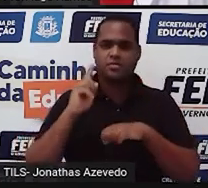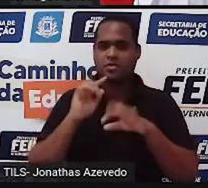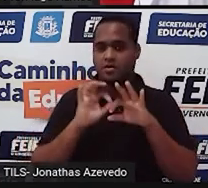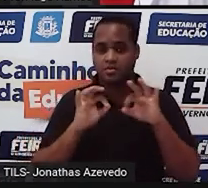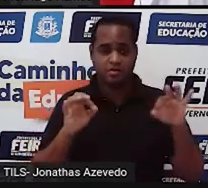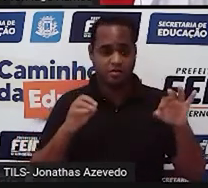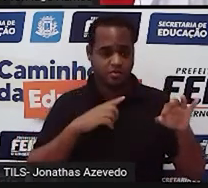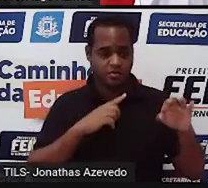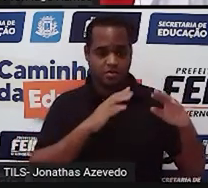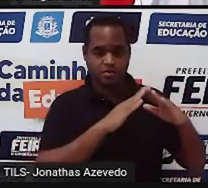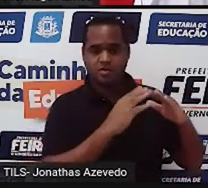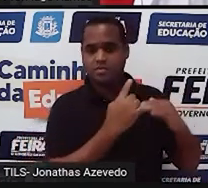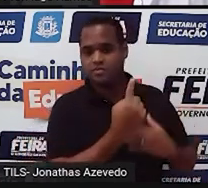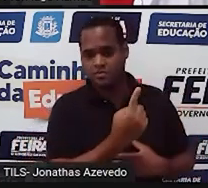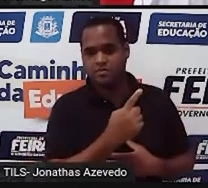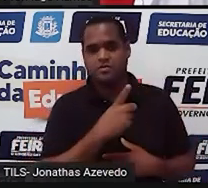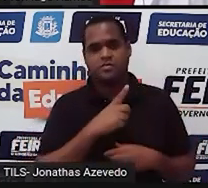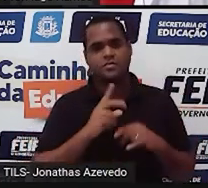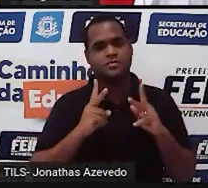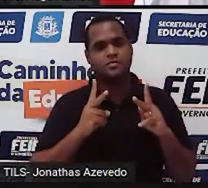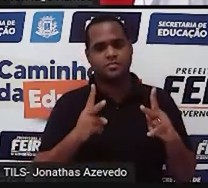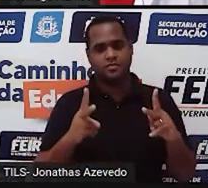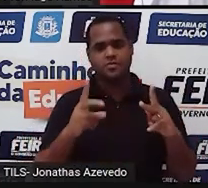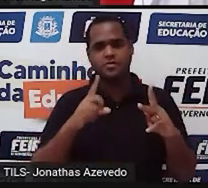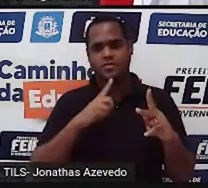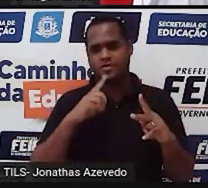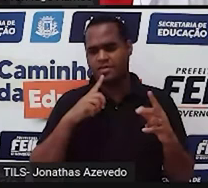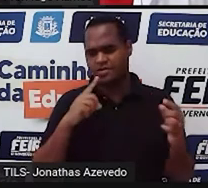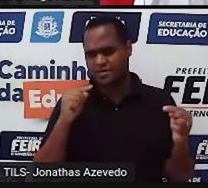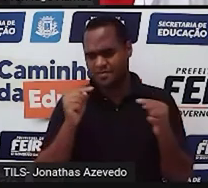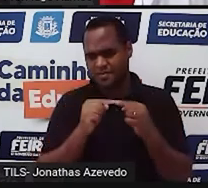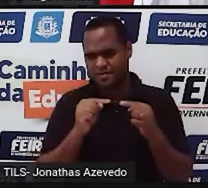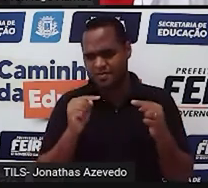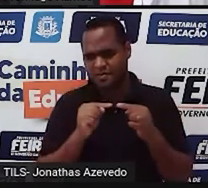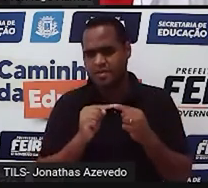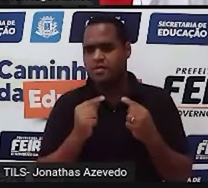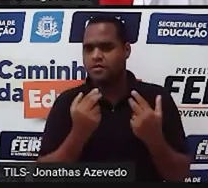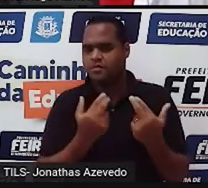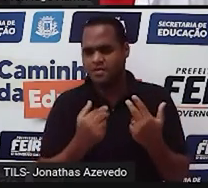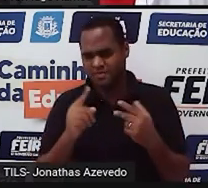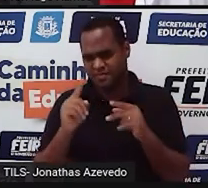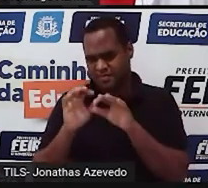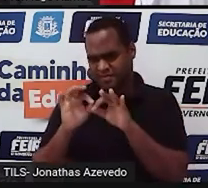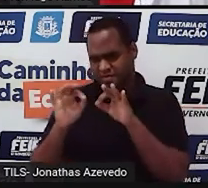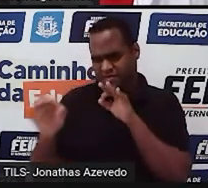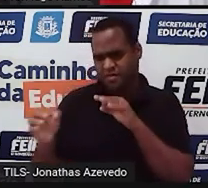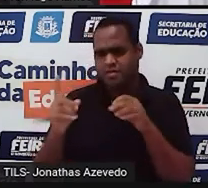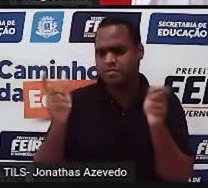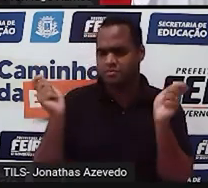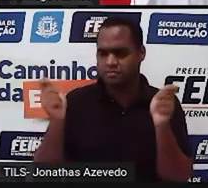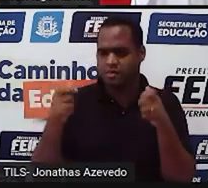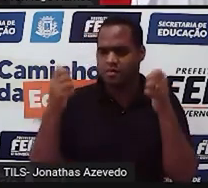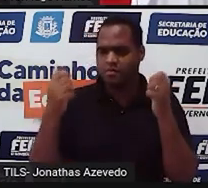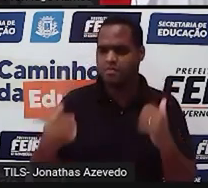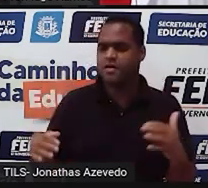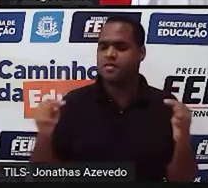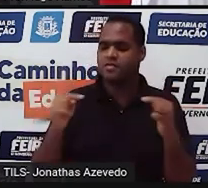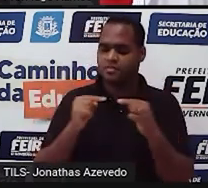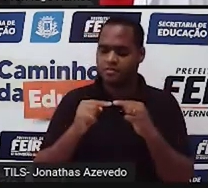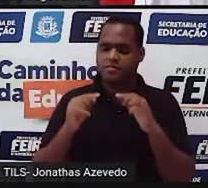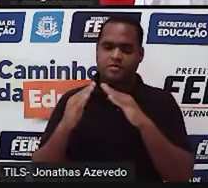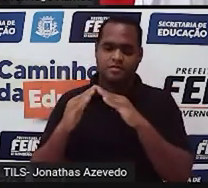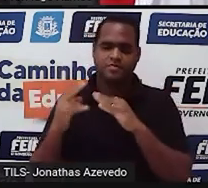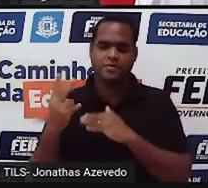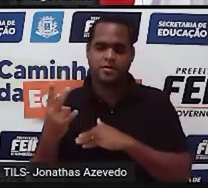até a casa um continua dando a mesma distância do posto que ficaria aqui até a casa